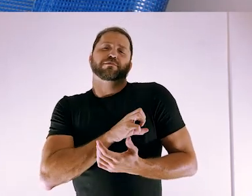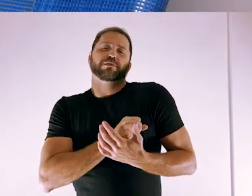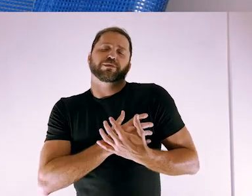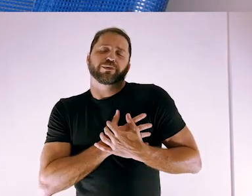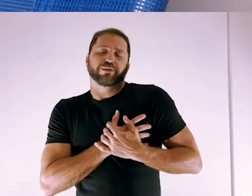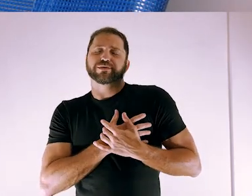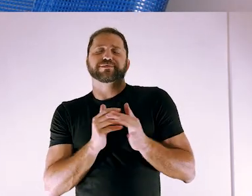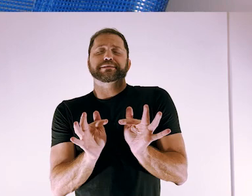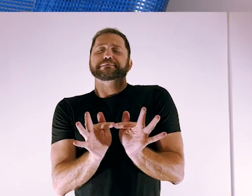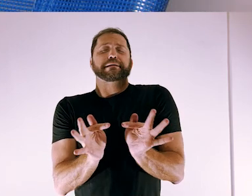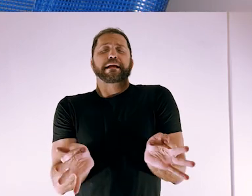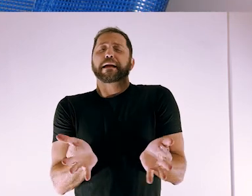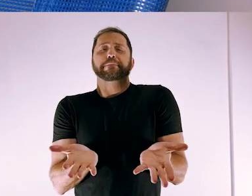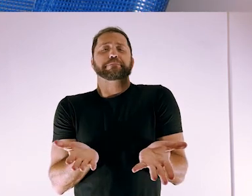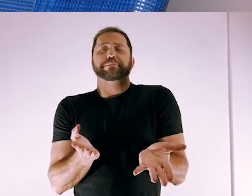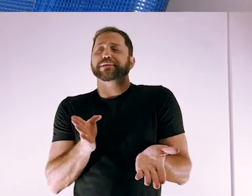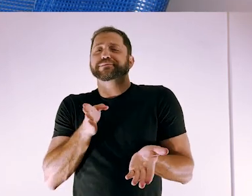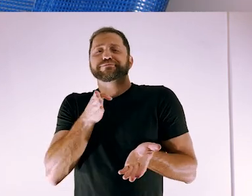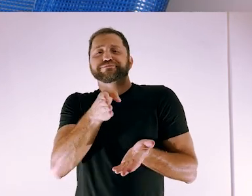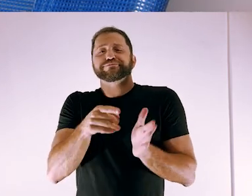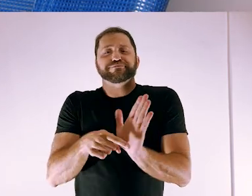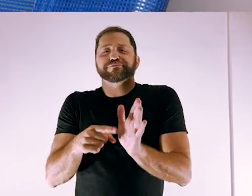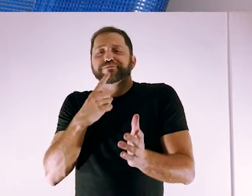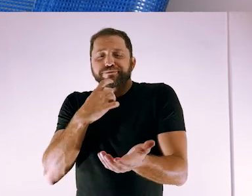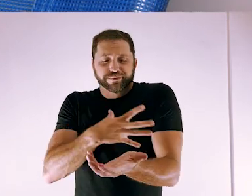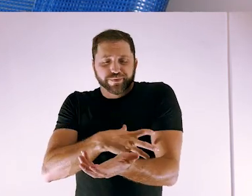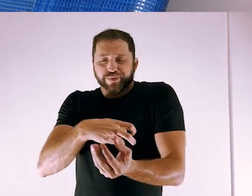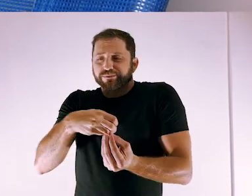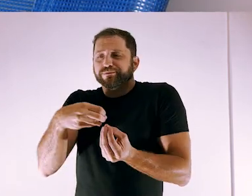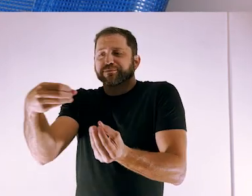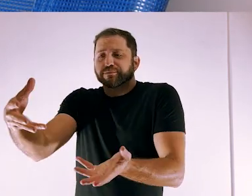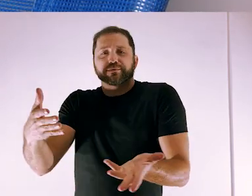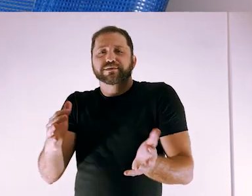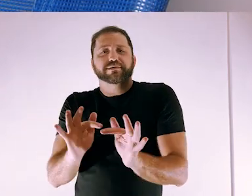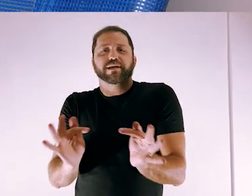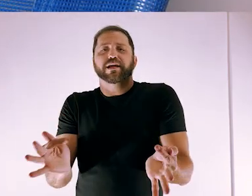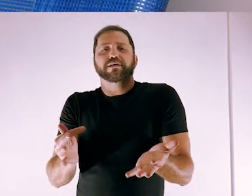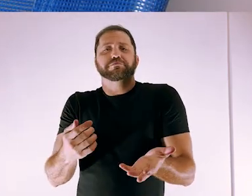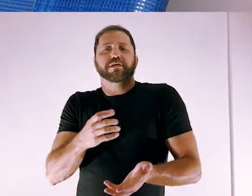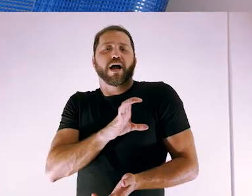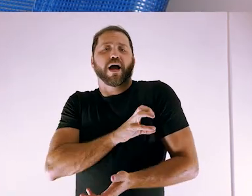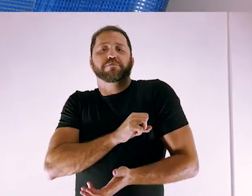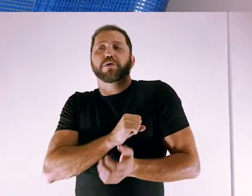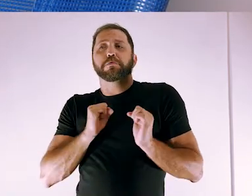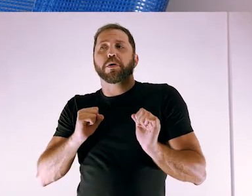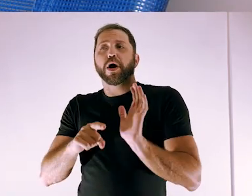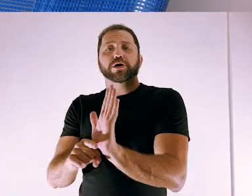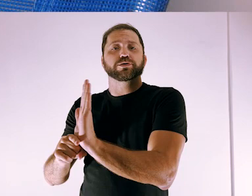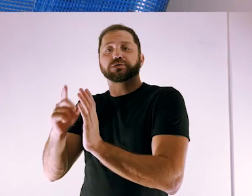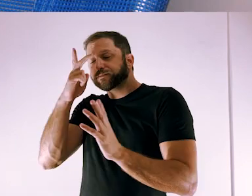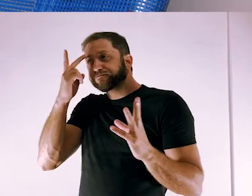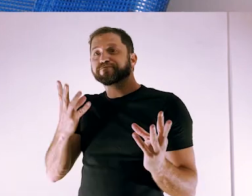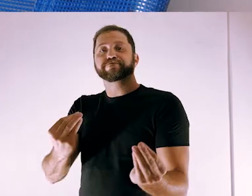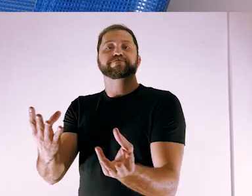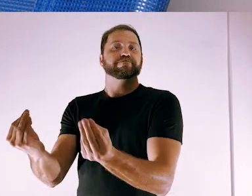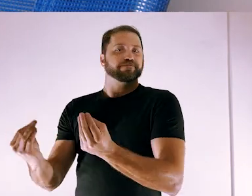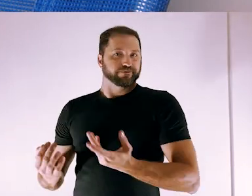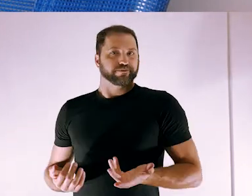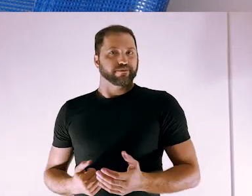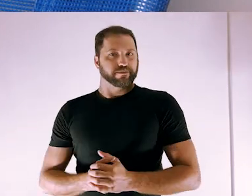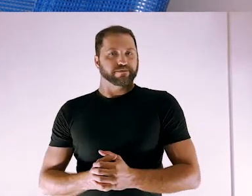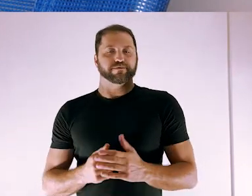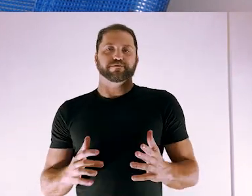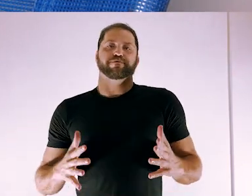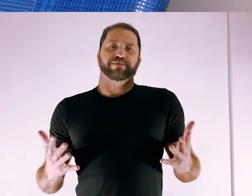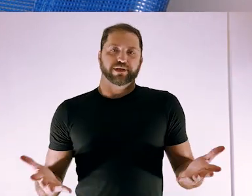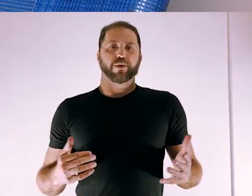é um ato de amor e tão, tão pequeno, né? Uma parte de nós tão pequena que muda e, enfim, pode salvar